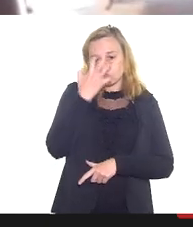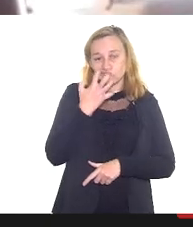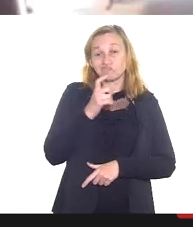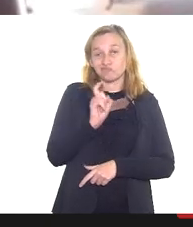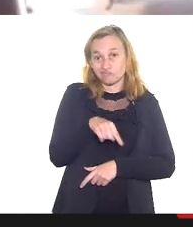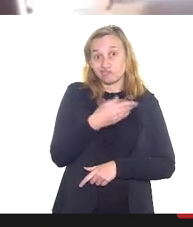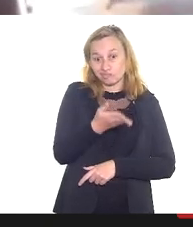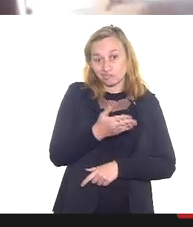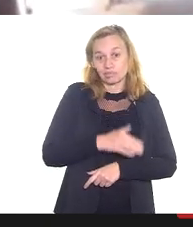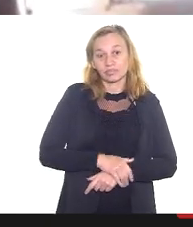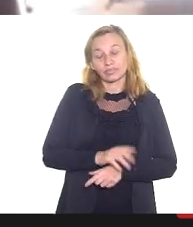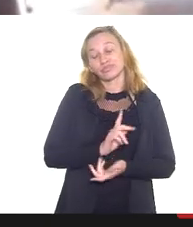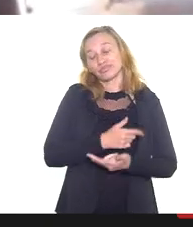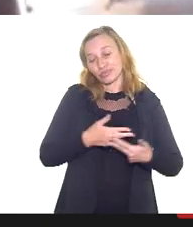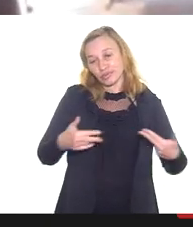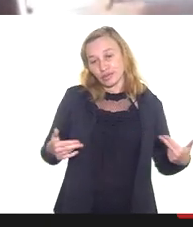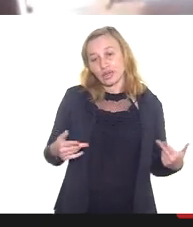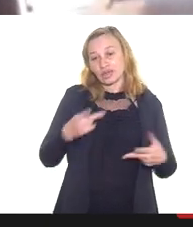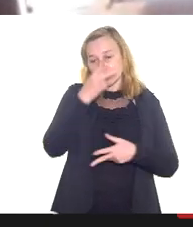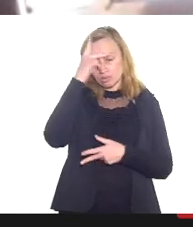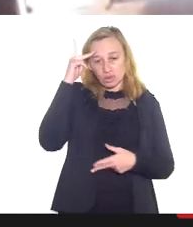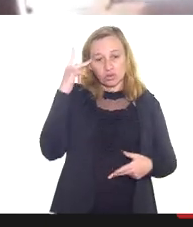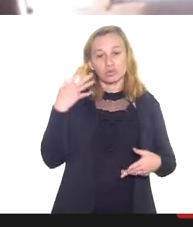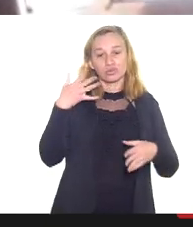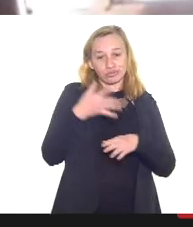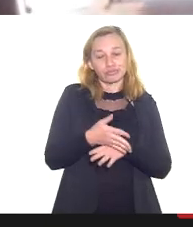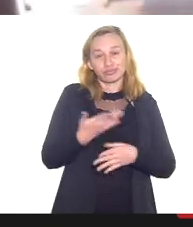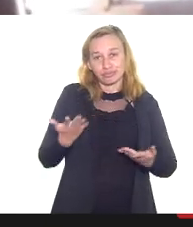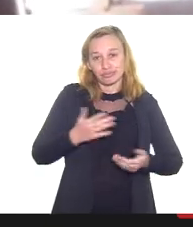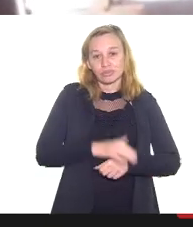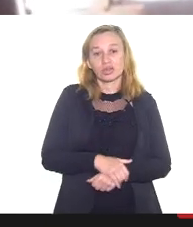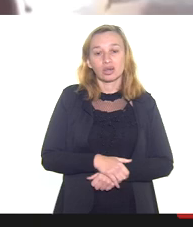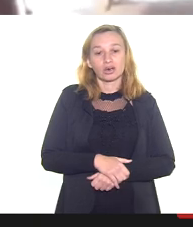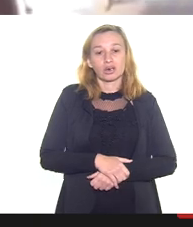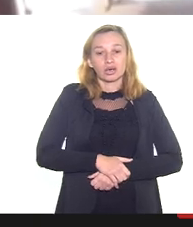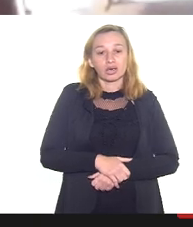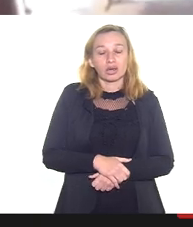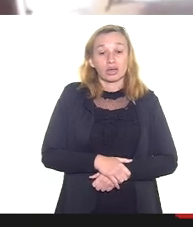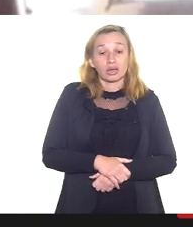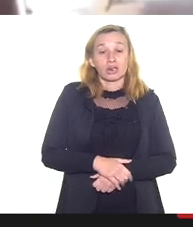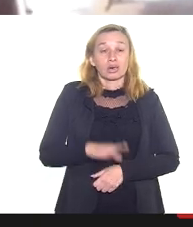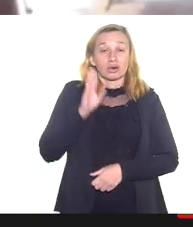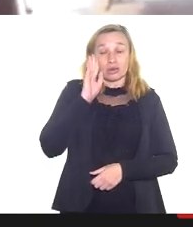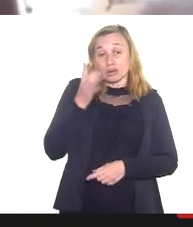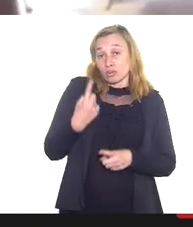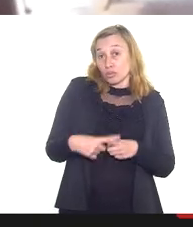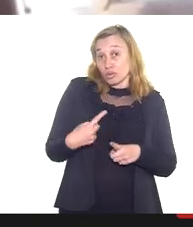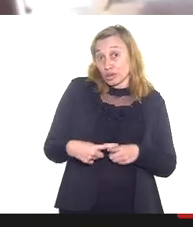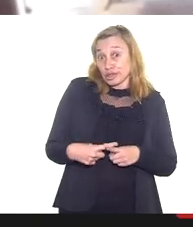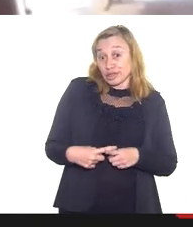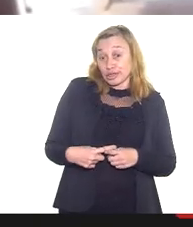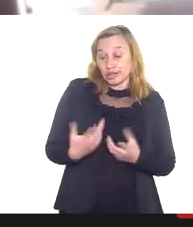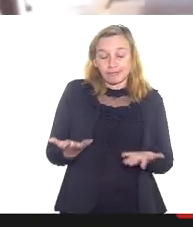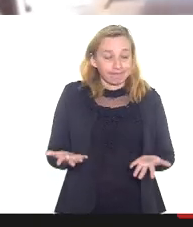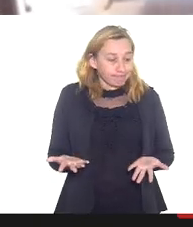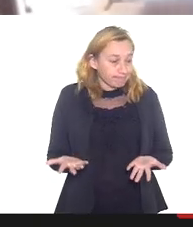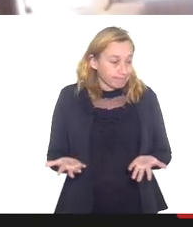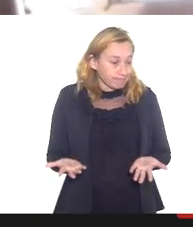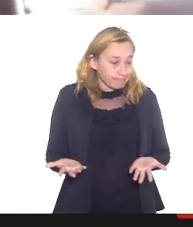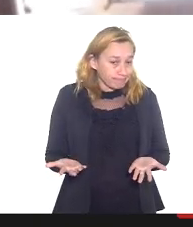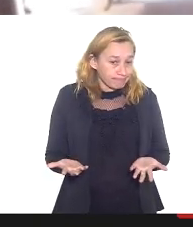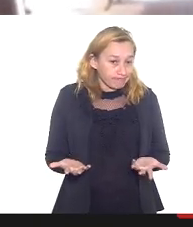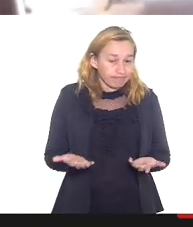que atinge a várias pessoas, tem impacto na vida de várias pessoas. Principalmente porque assim, a gente